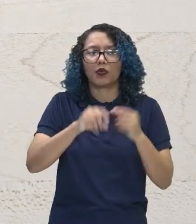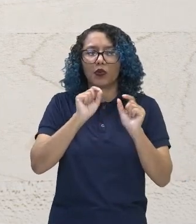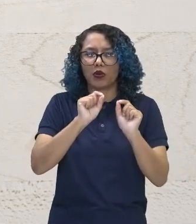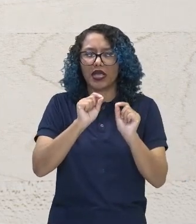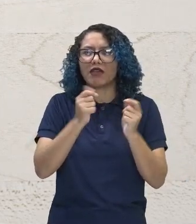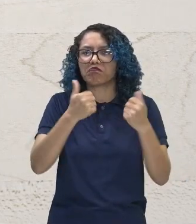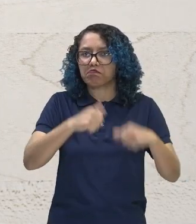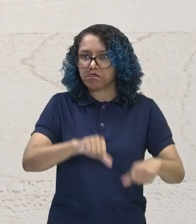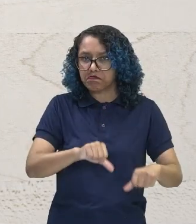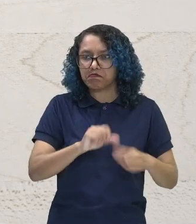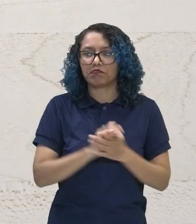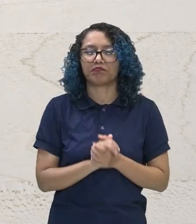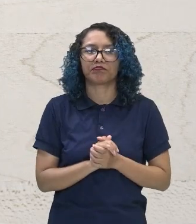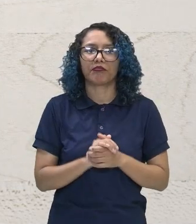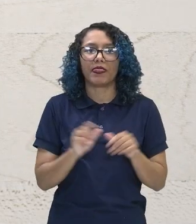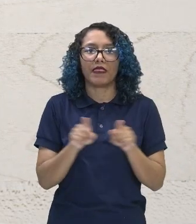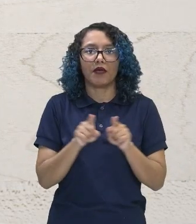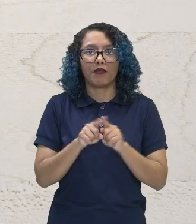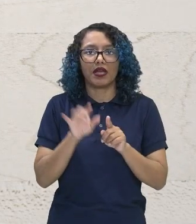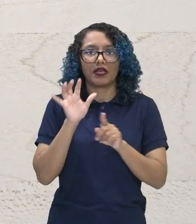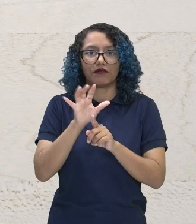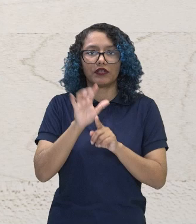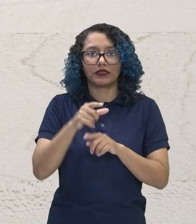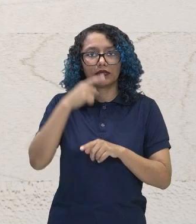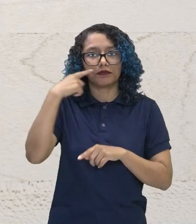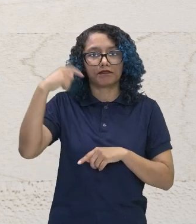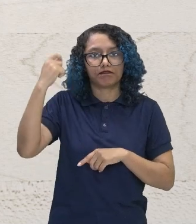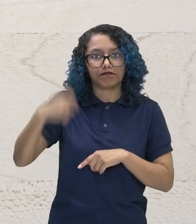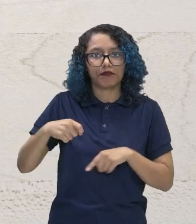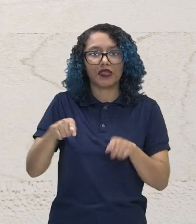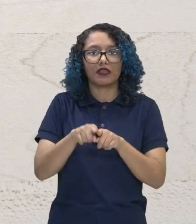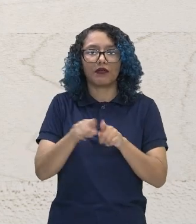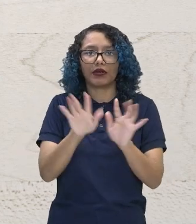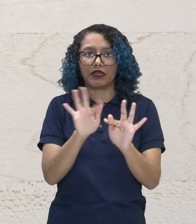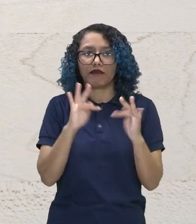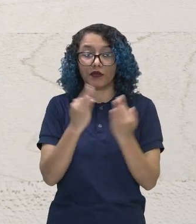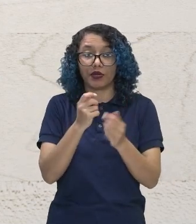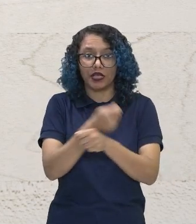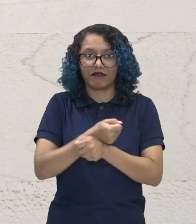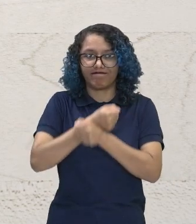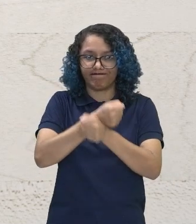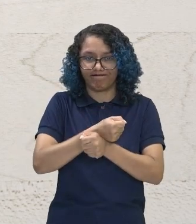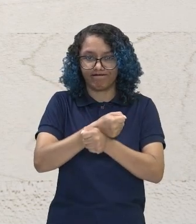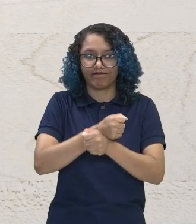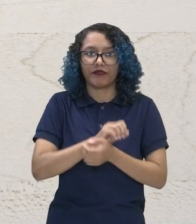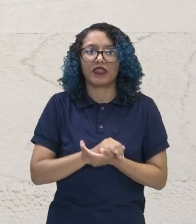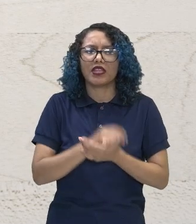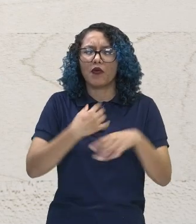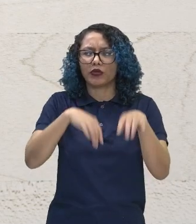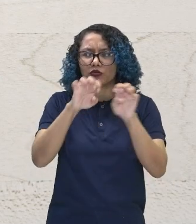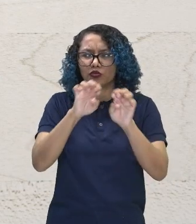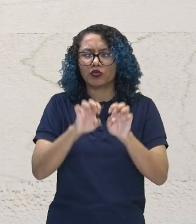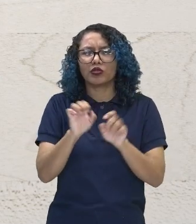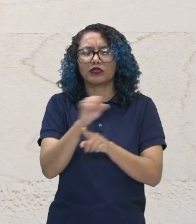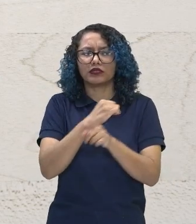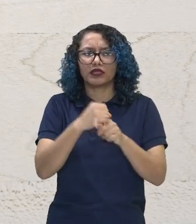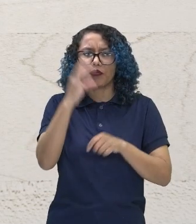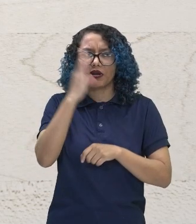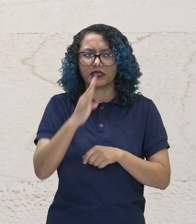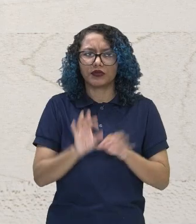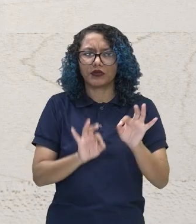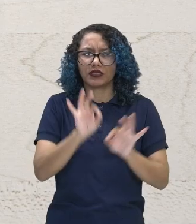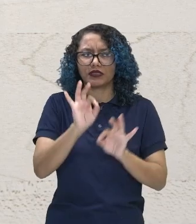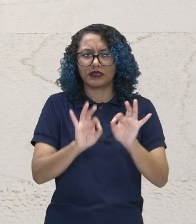degeneração. Influência do patriarcado e da família escravista. A estrutura social brasileira teria se